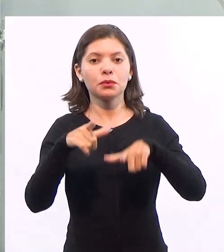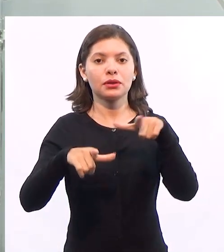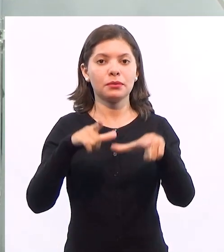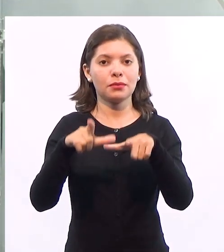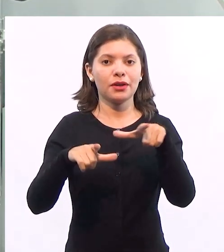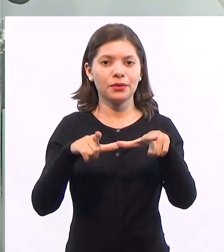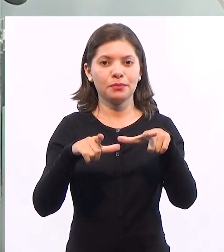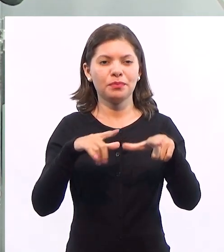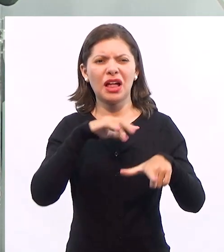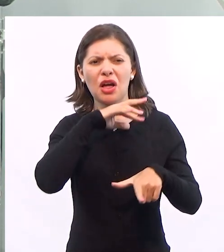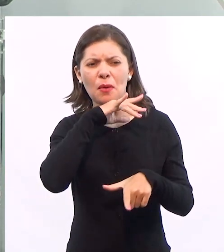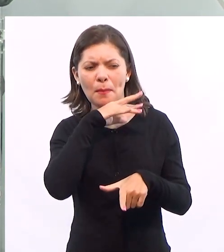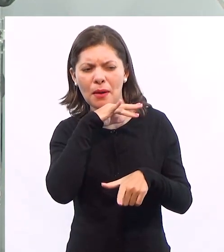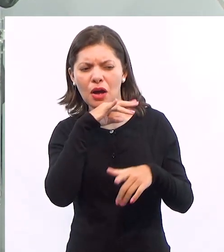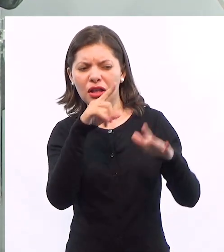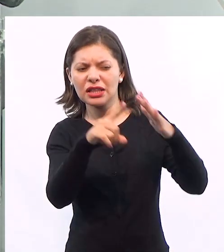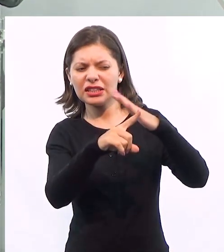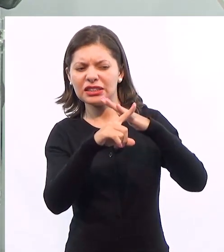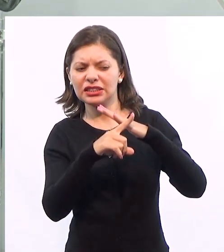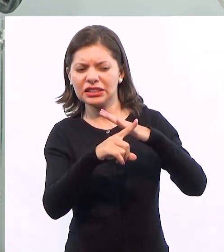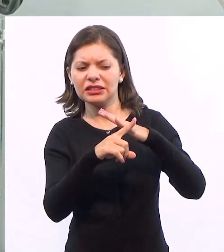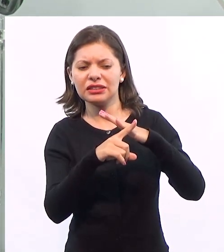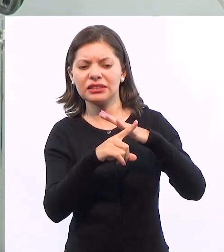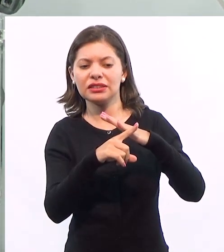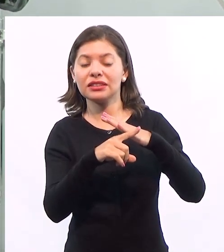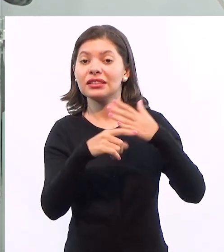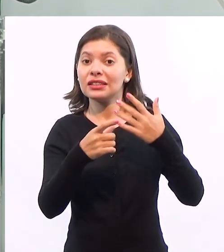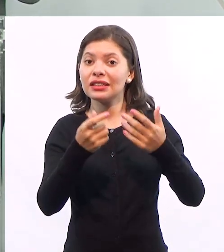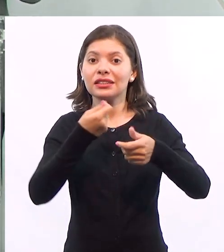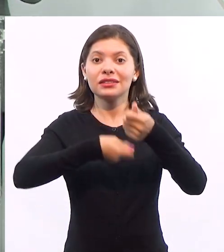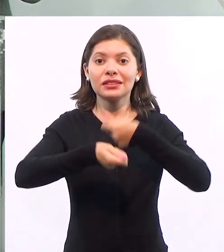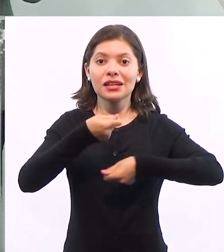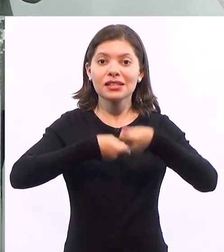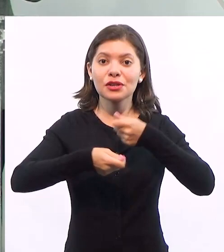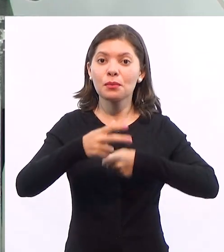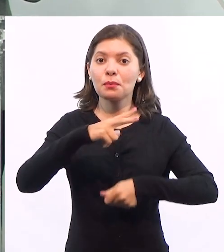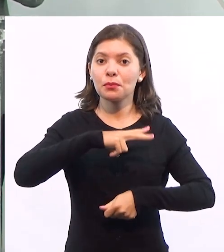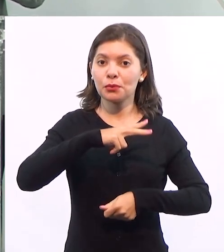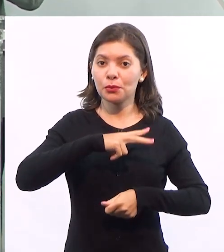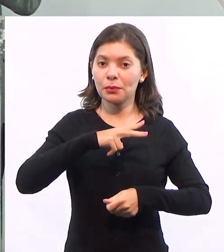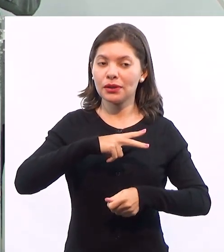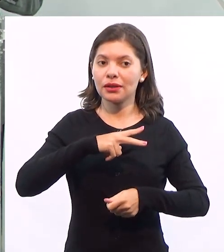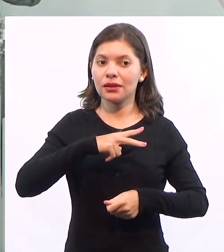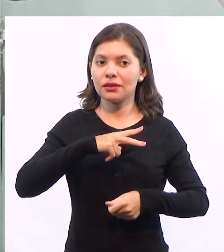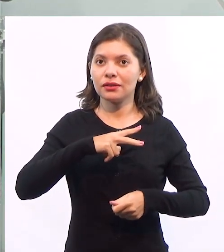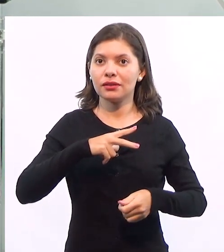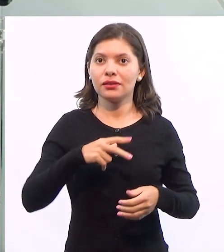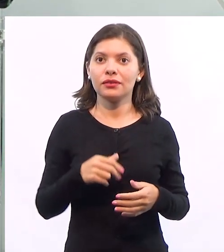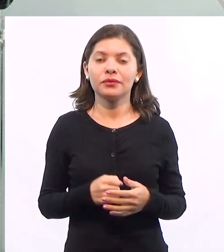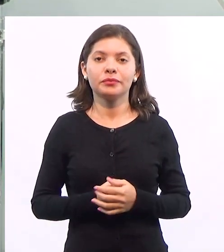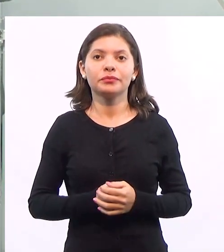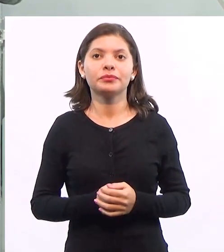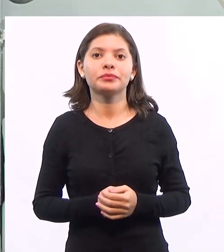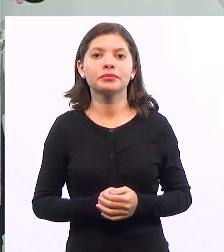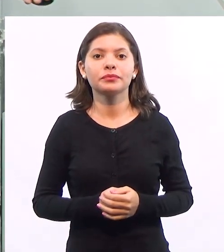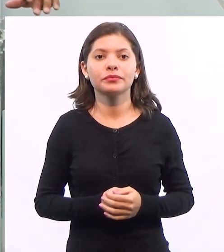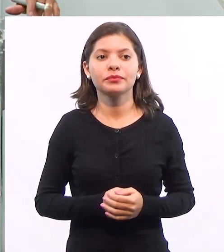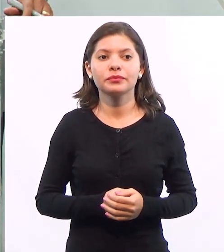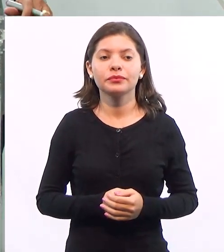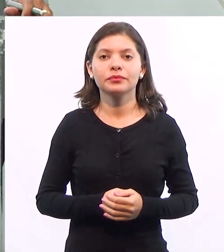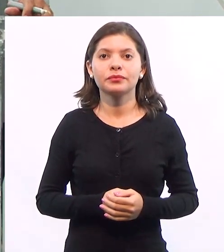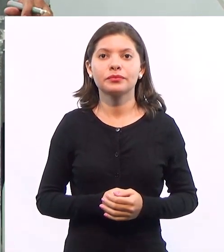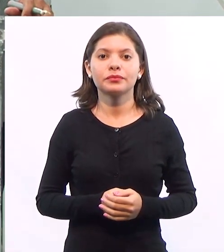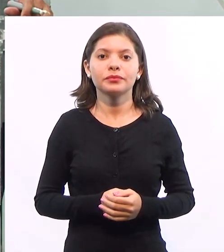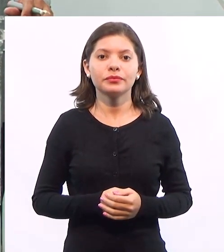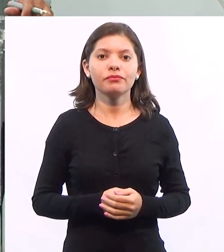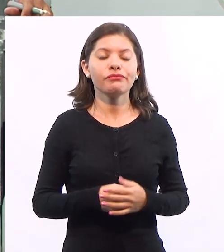uma vez que ele está sendo mal atendido e está reclamando, a administração pública precisa agir para atender a necessidade desse